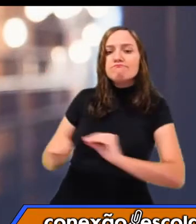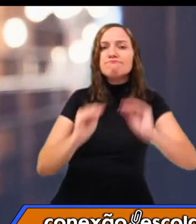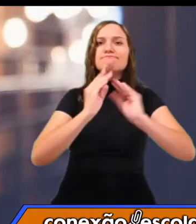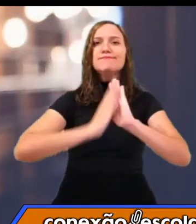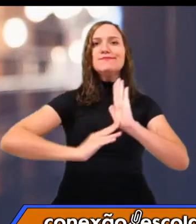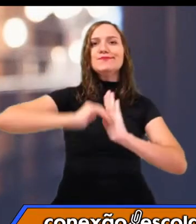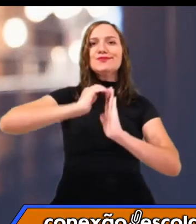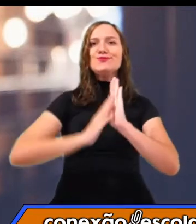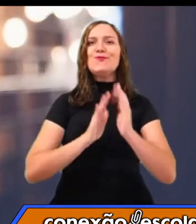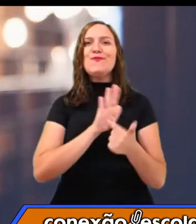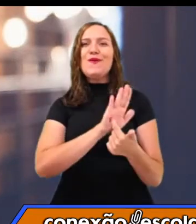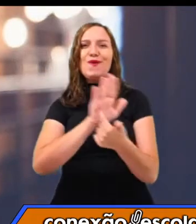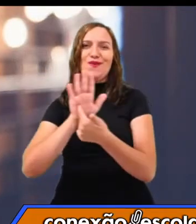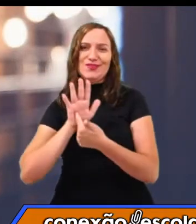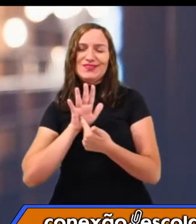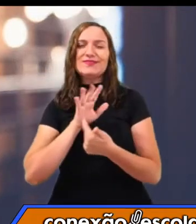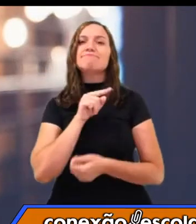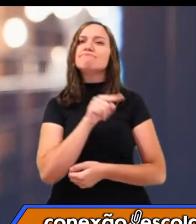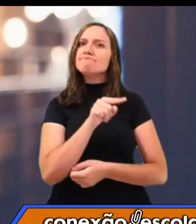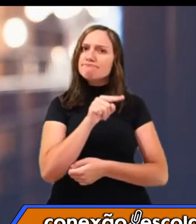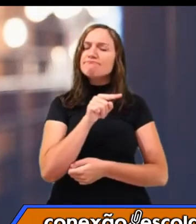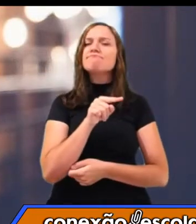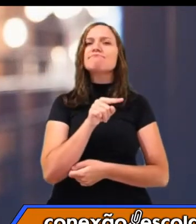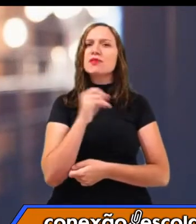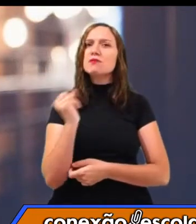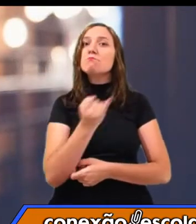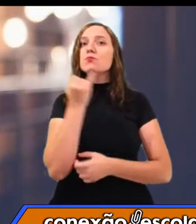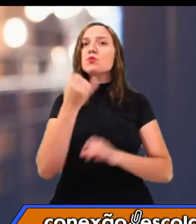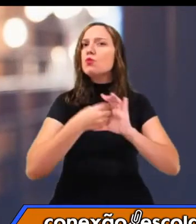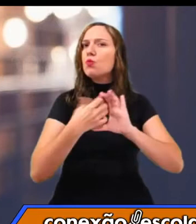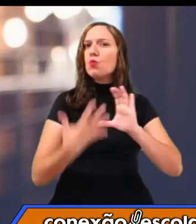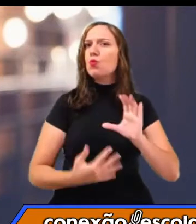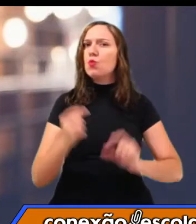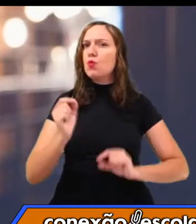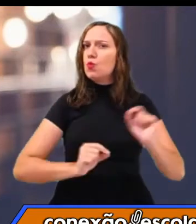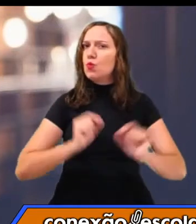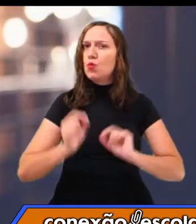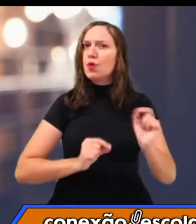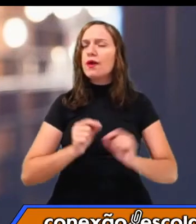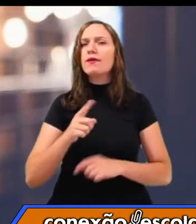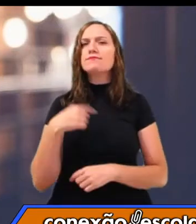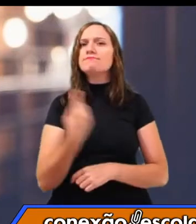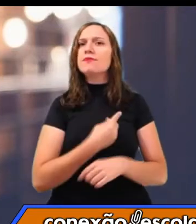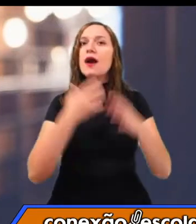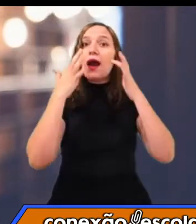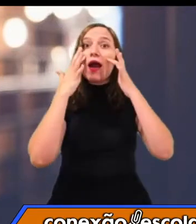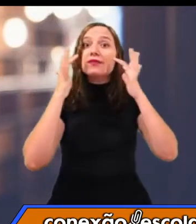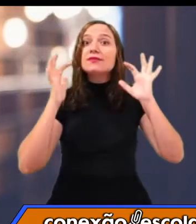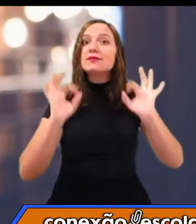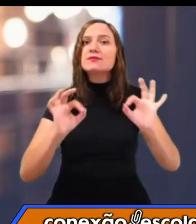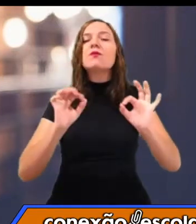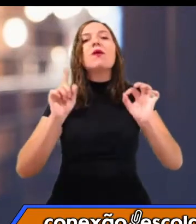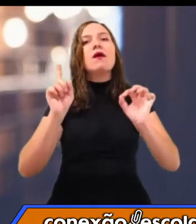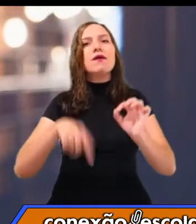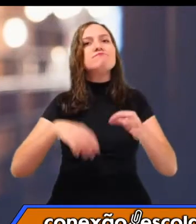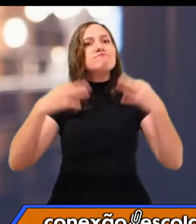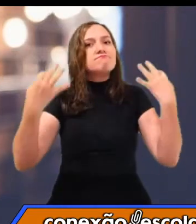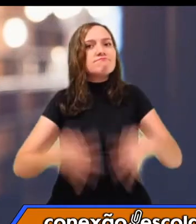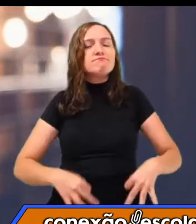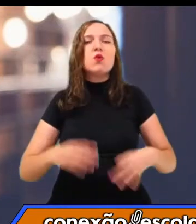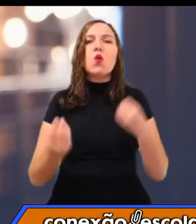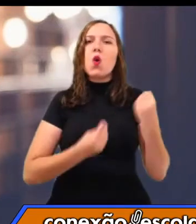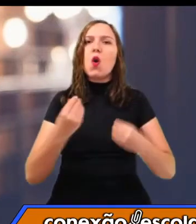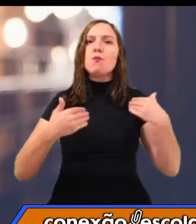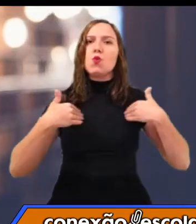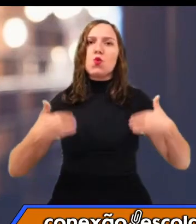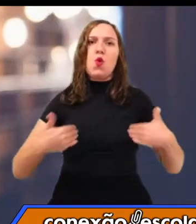nesse estilo, uma característica importante é a atenção à anatomia humana, a representação